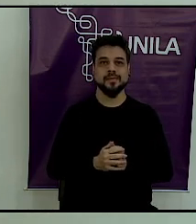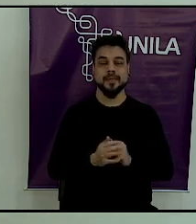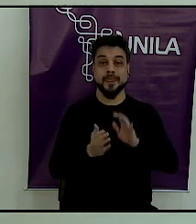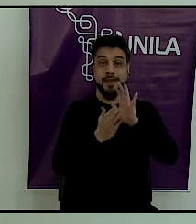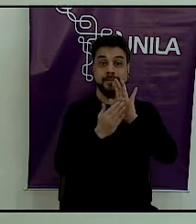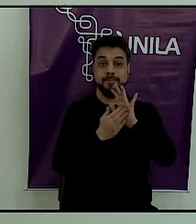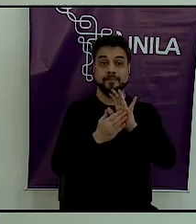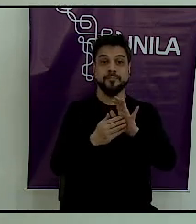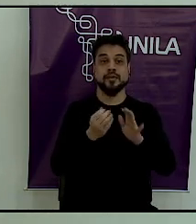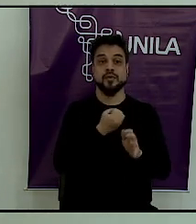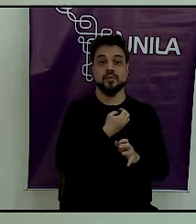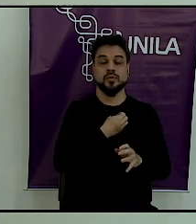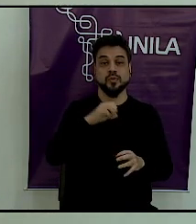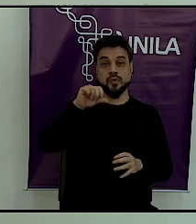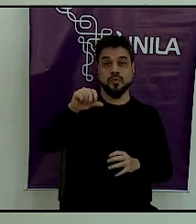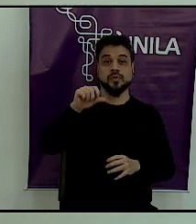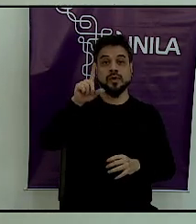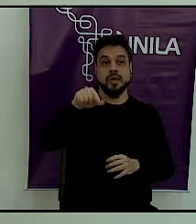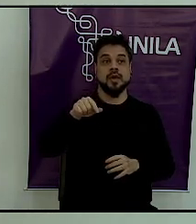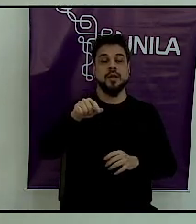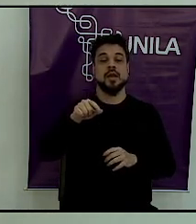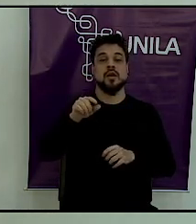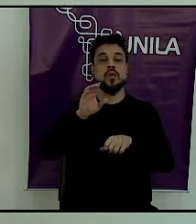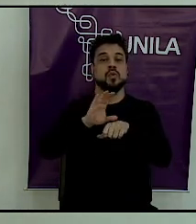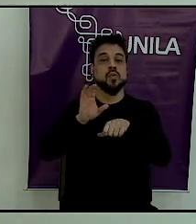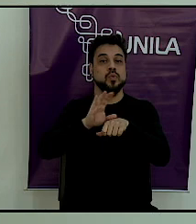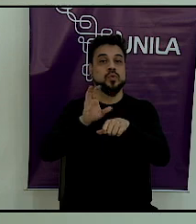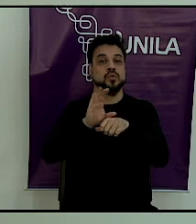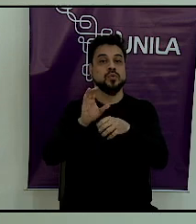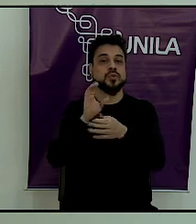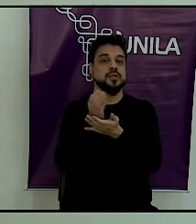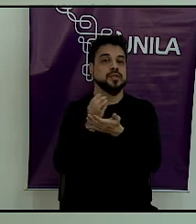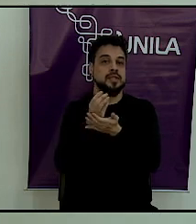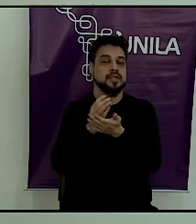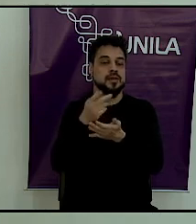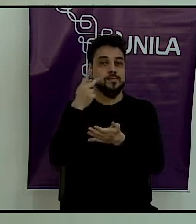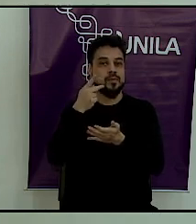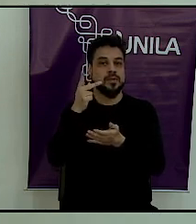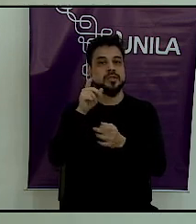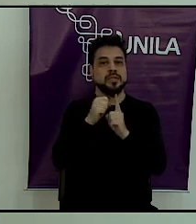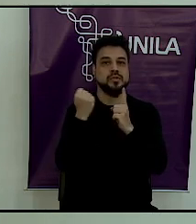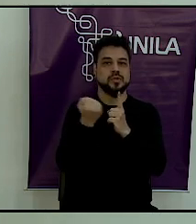Proposta de número 9 do curso de Ciência Política e Sociologia, professor.